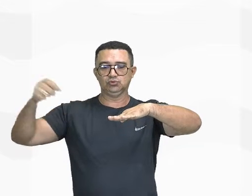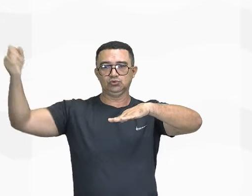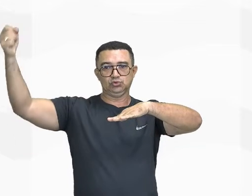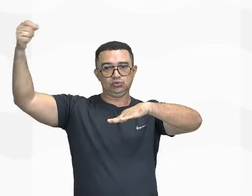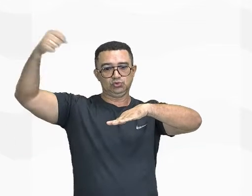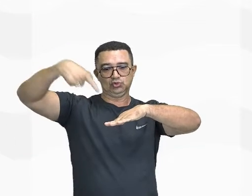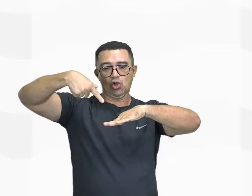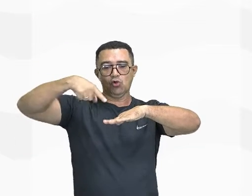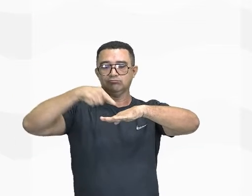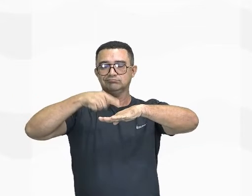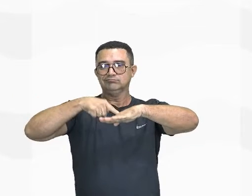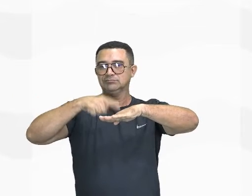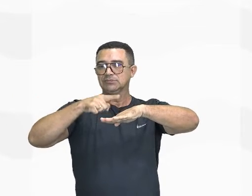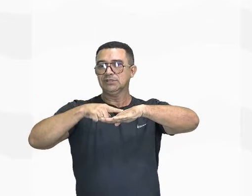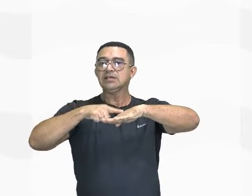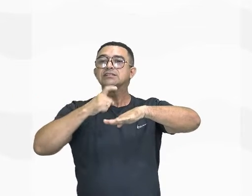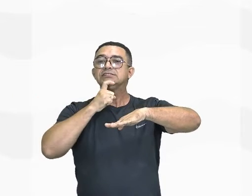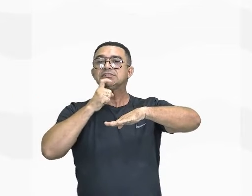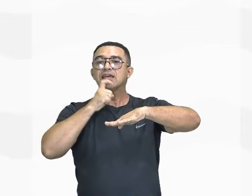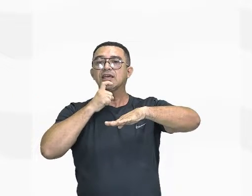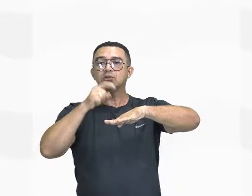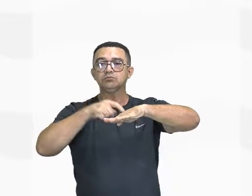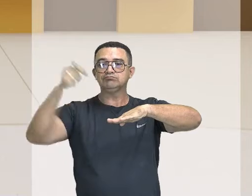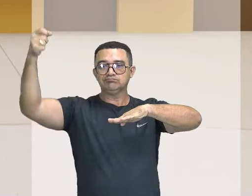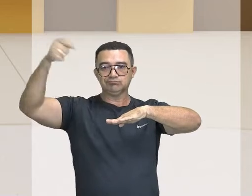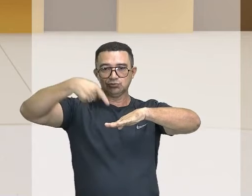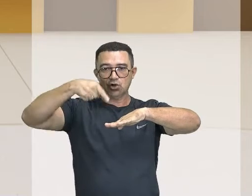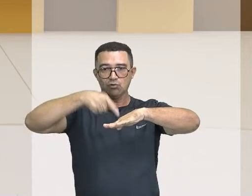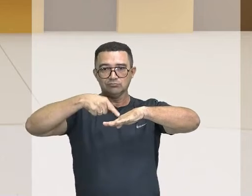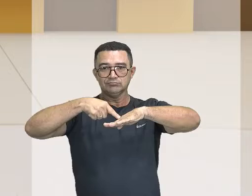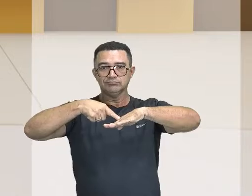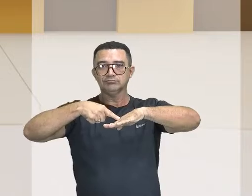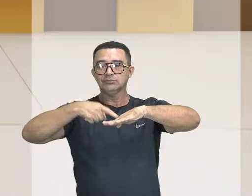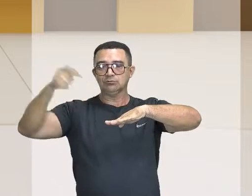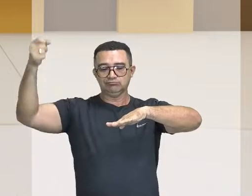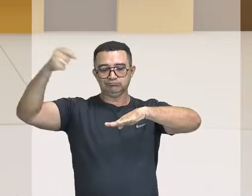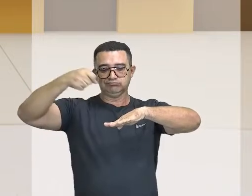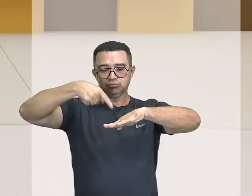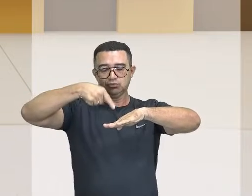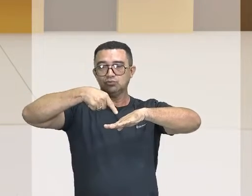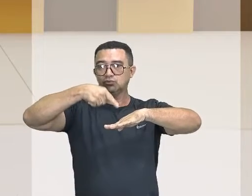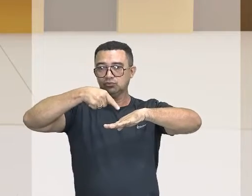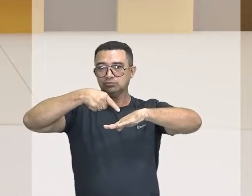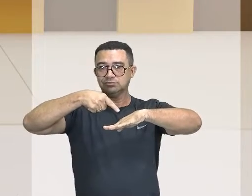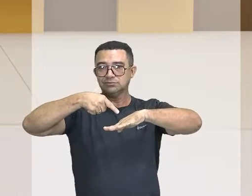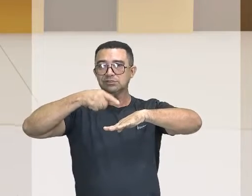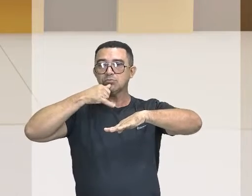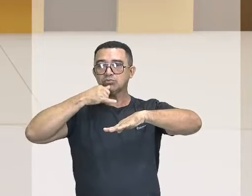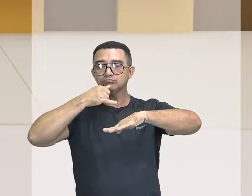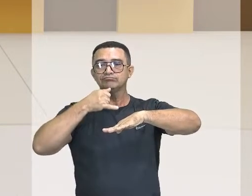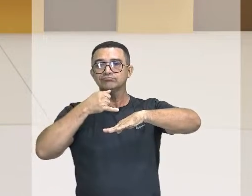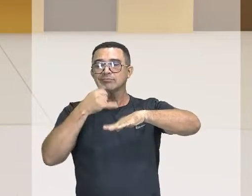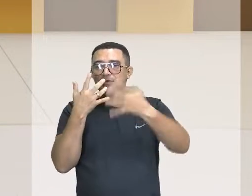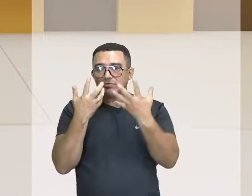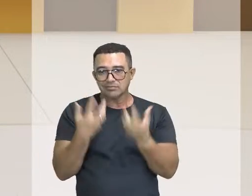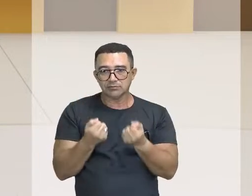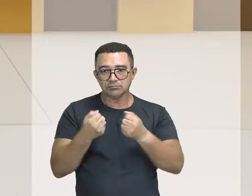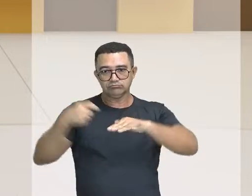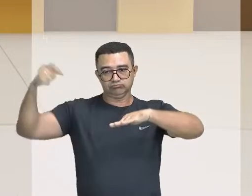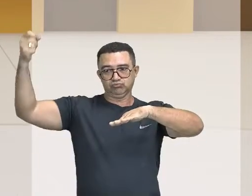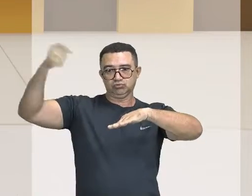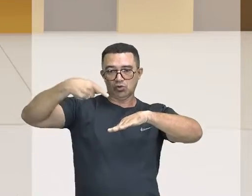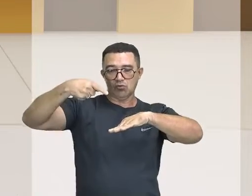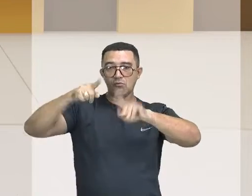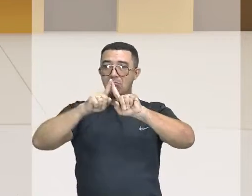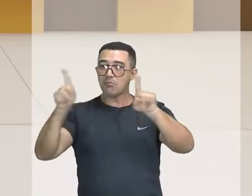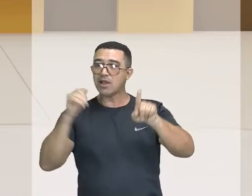Sol, nós temos a emissão de radiação. Quando ela sai do Sol, ela chega aqui na superfície da Terra, ela vai ser absorvida. Só que quando